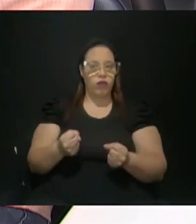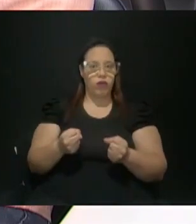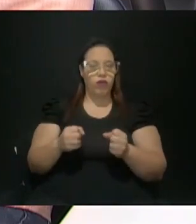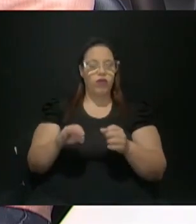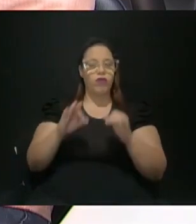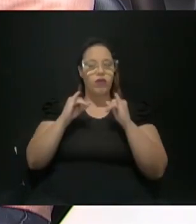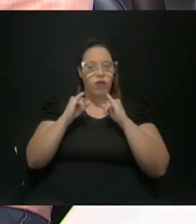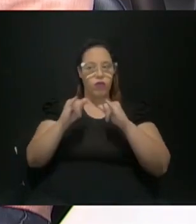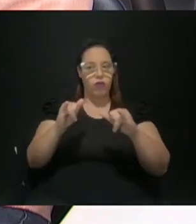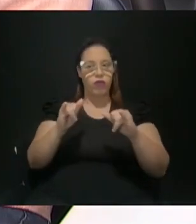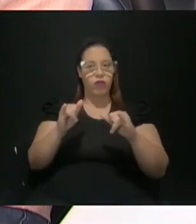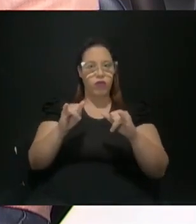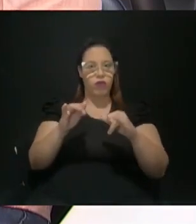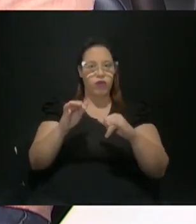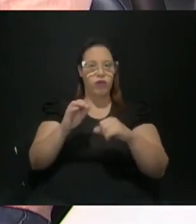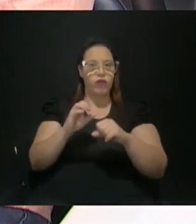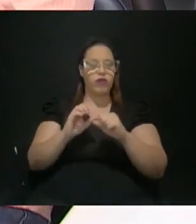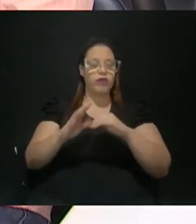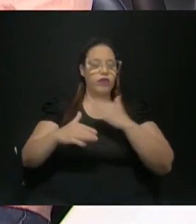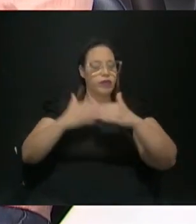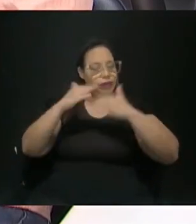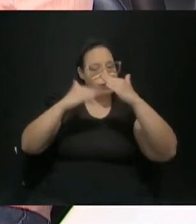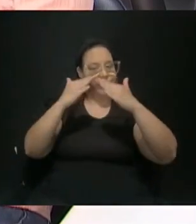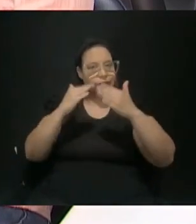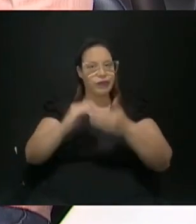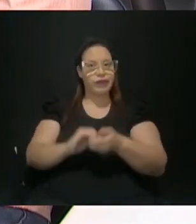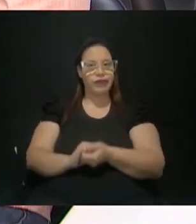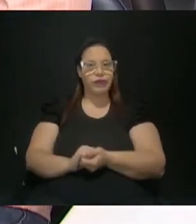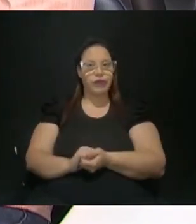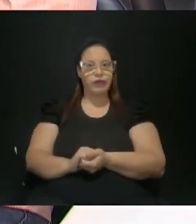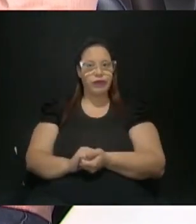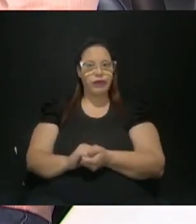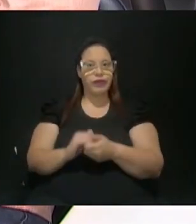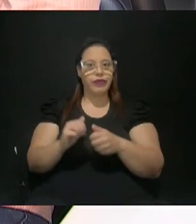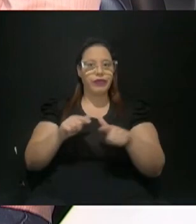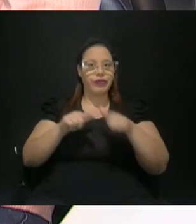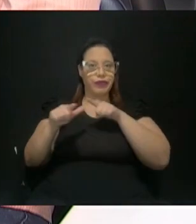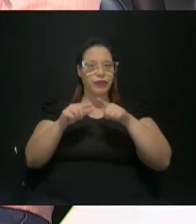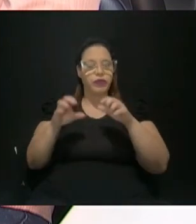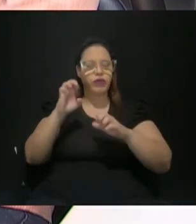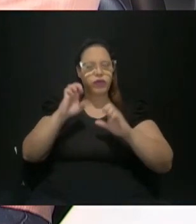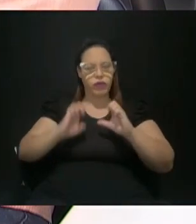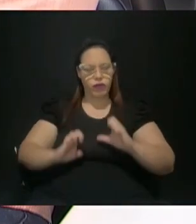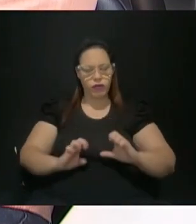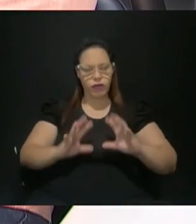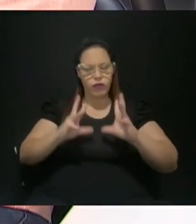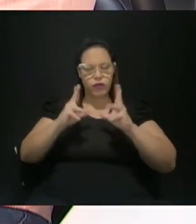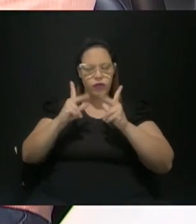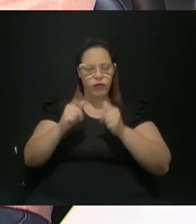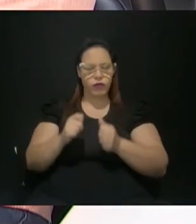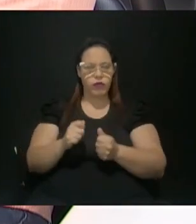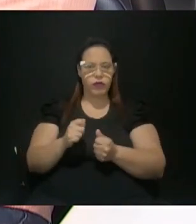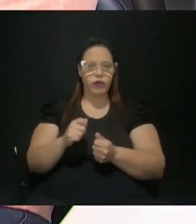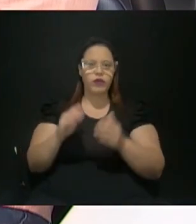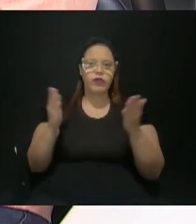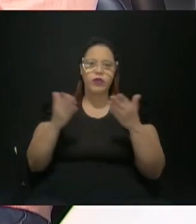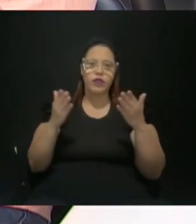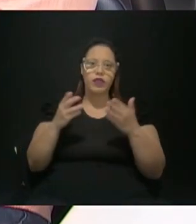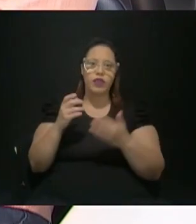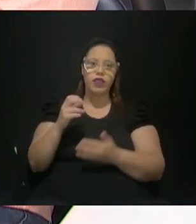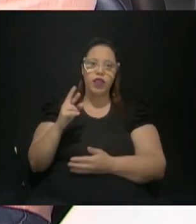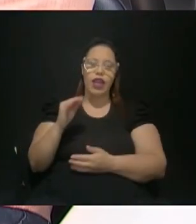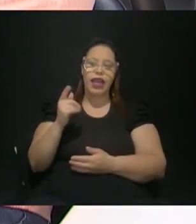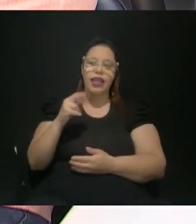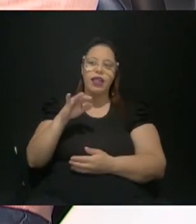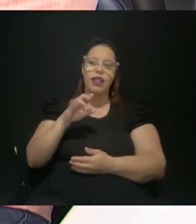sistemas para que tudo possa funcionar. Então é um trabalho de muita ética. Hoje em dia ainda tem aquela parte dos hackers.